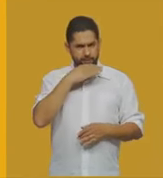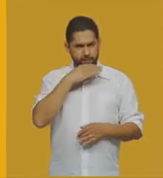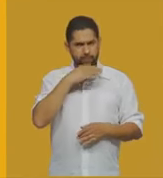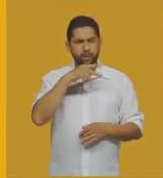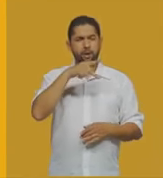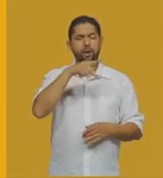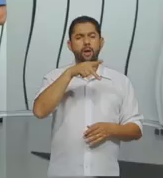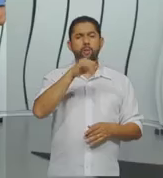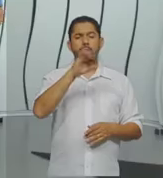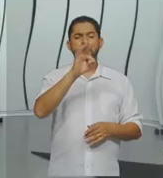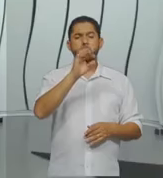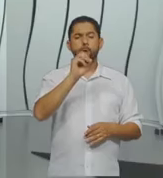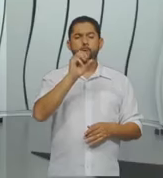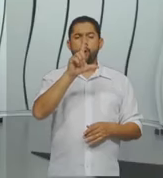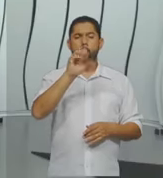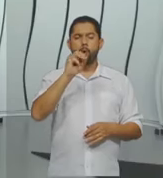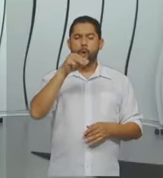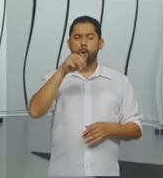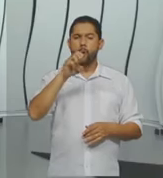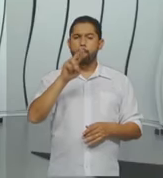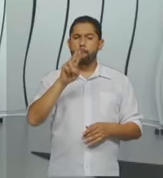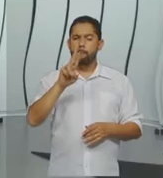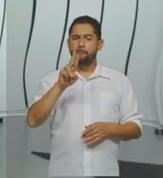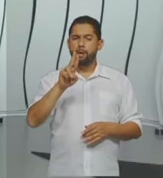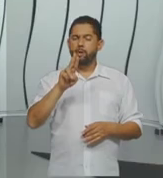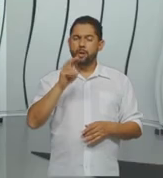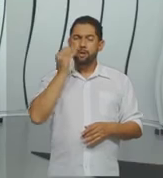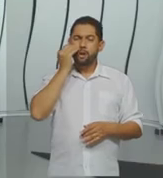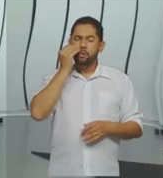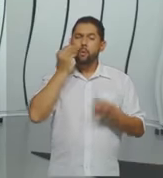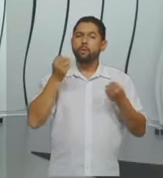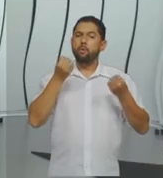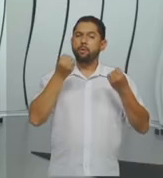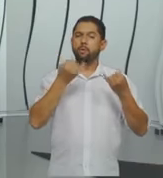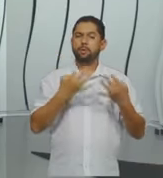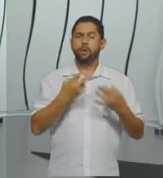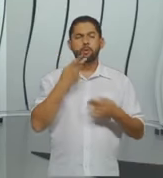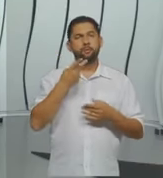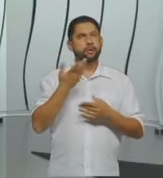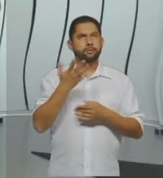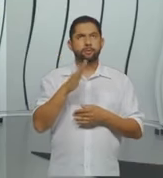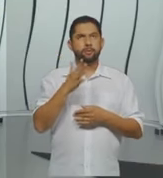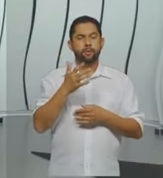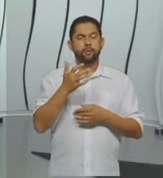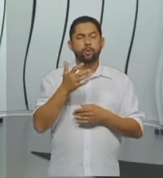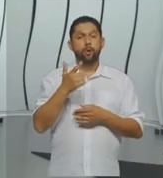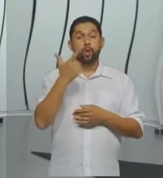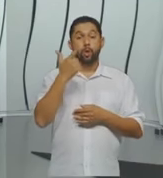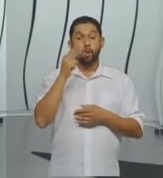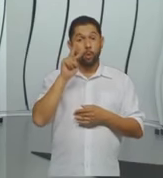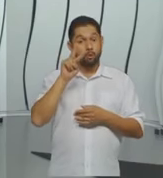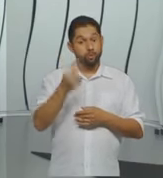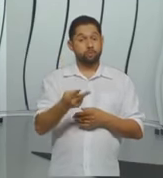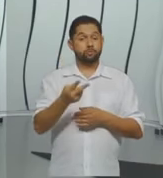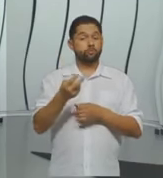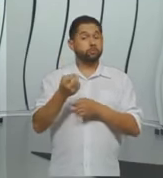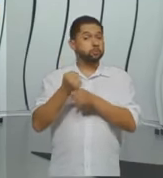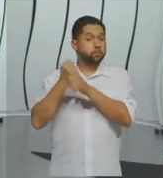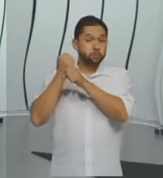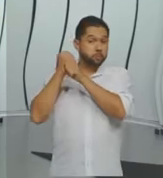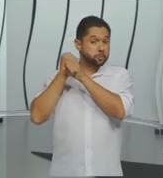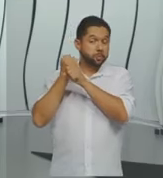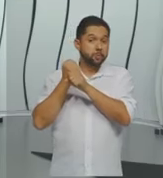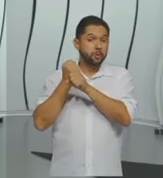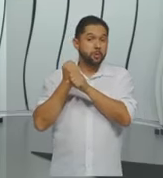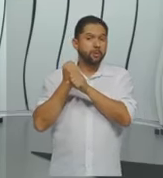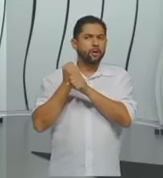bastante engenhoso na época, estou falando aqui de 2000 anos aproximadamente para trás, é uma